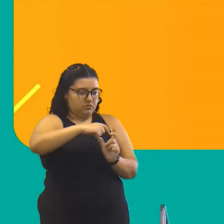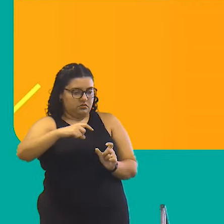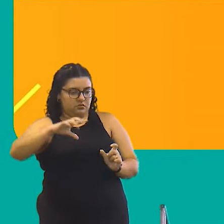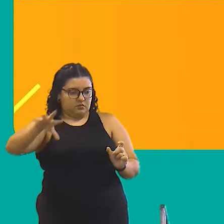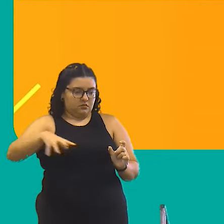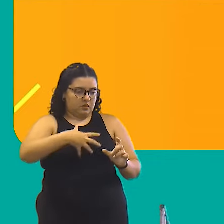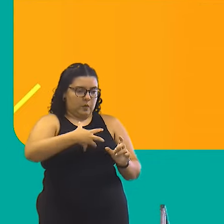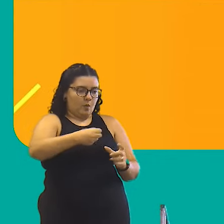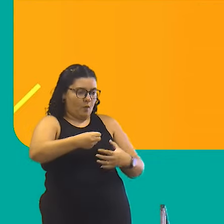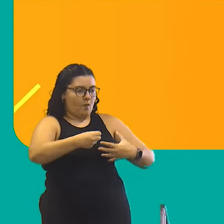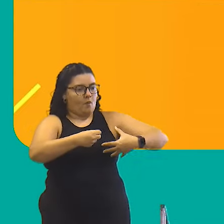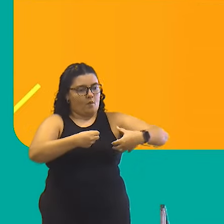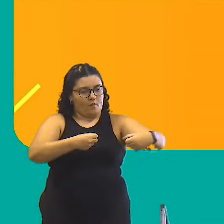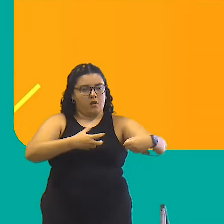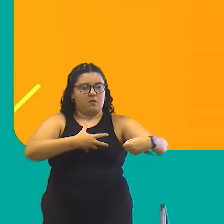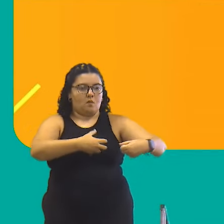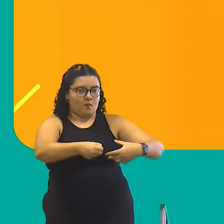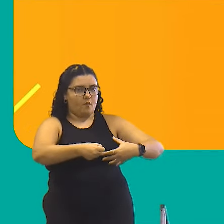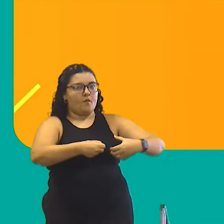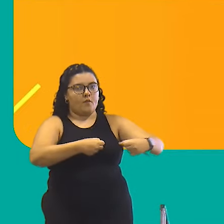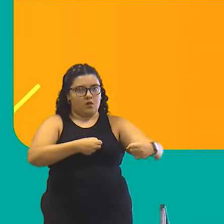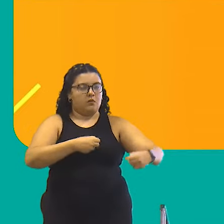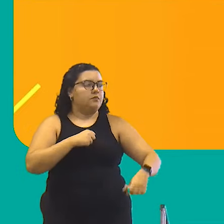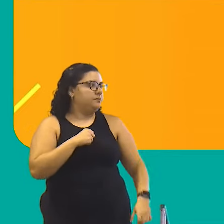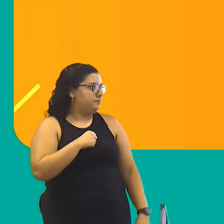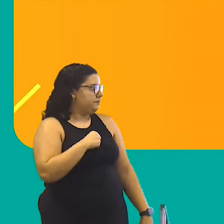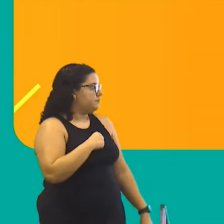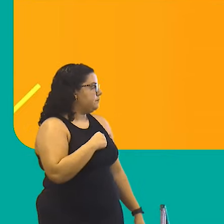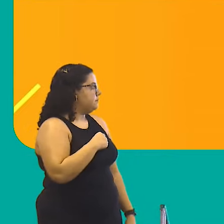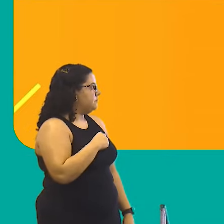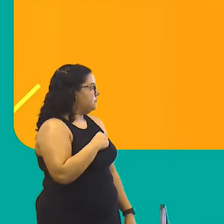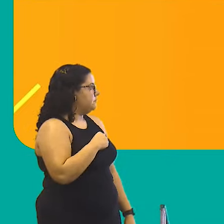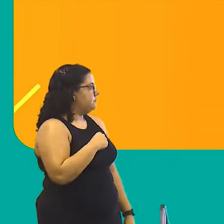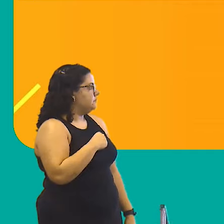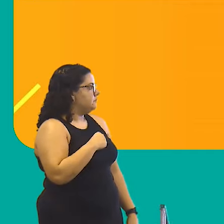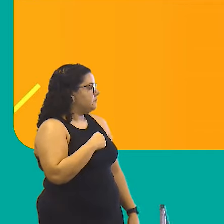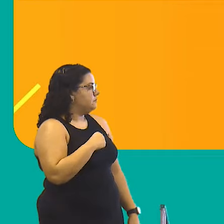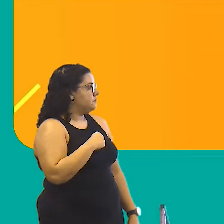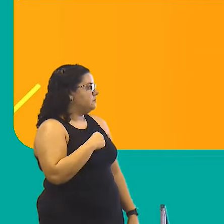um e outra parte das cargas pelo outro. E depois eles se